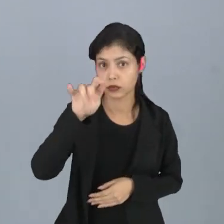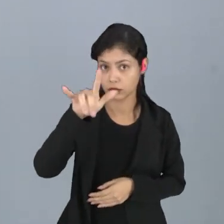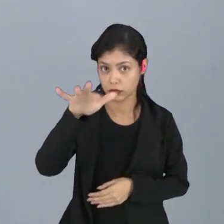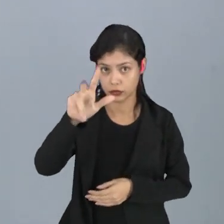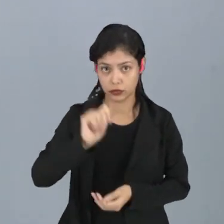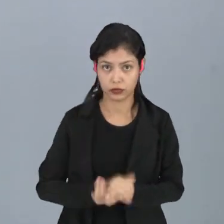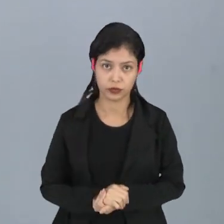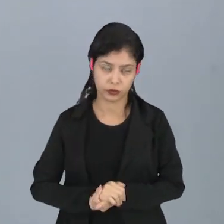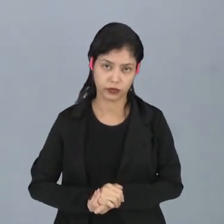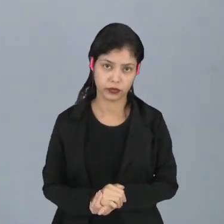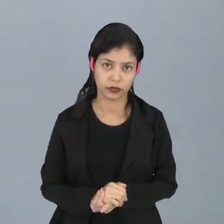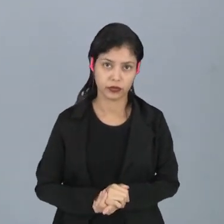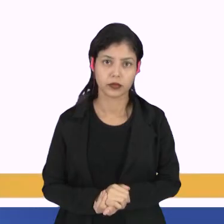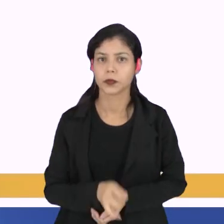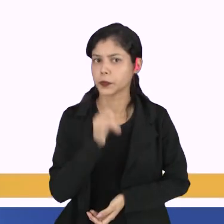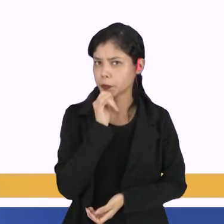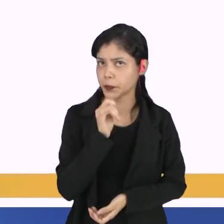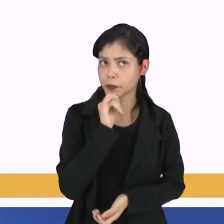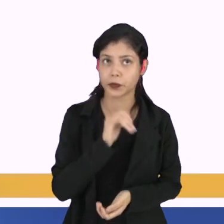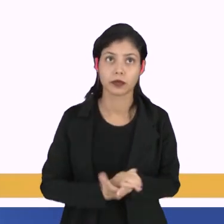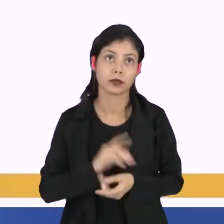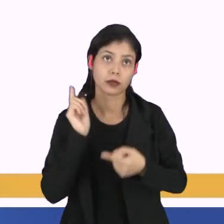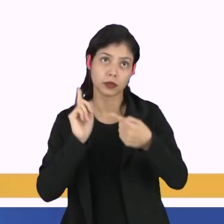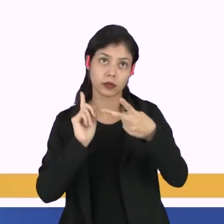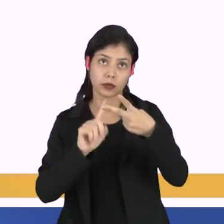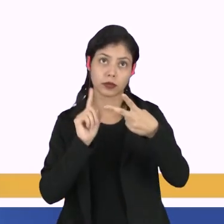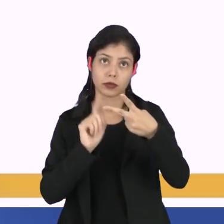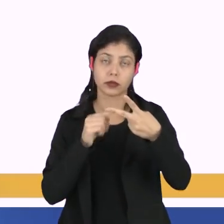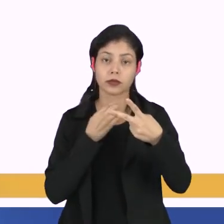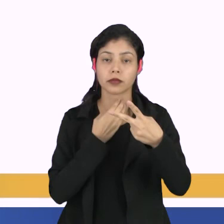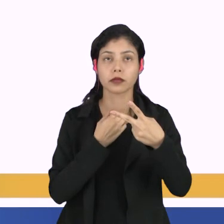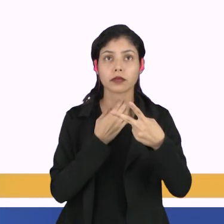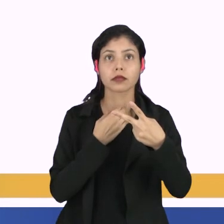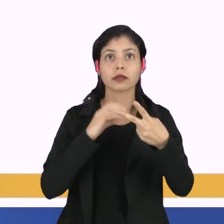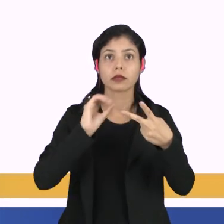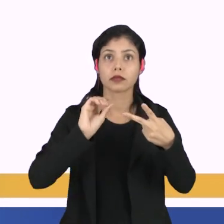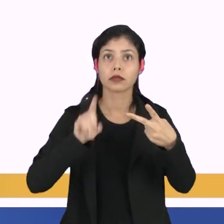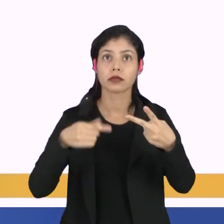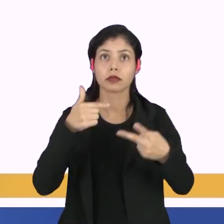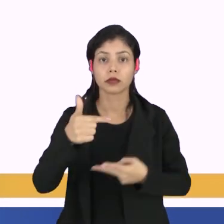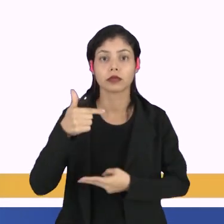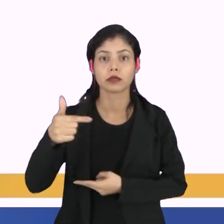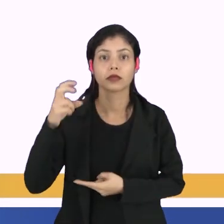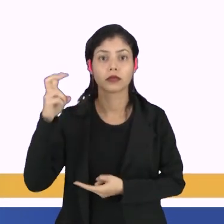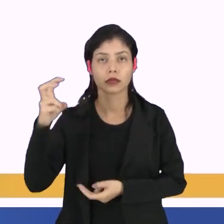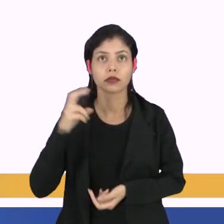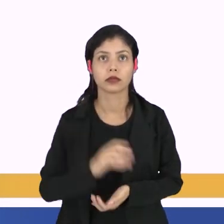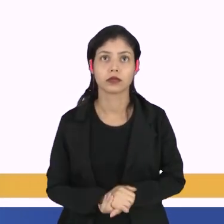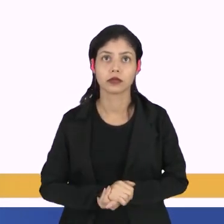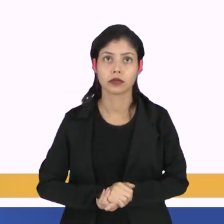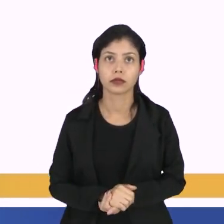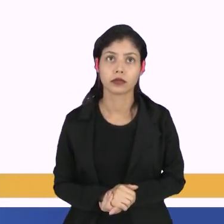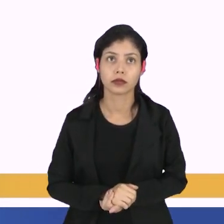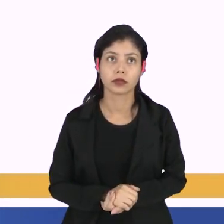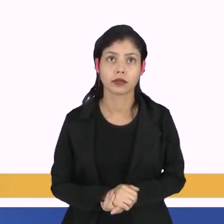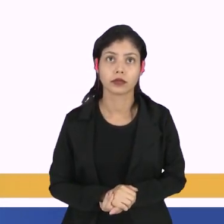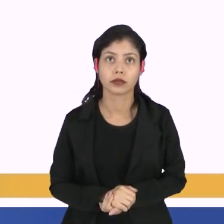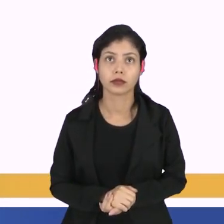relativa. Por exemplo, no item 2 nós vamos ter 0,22, no item